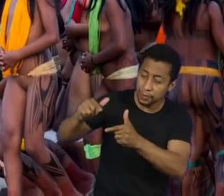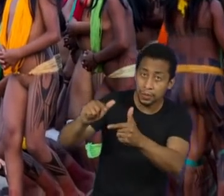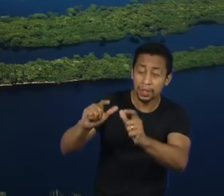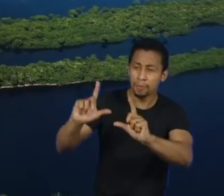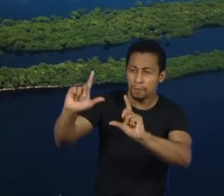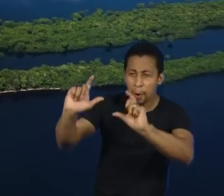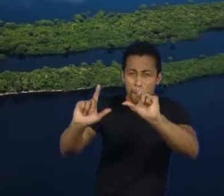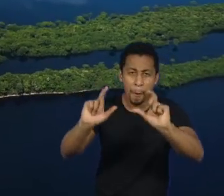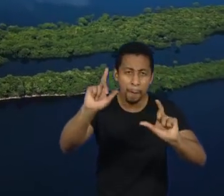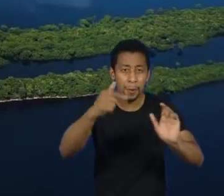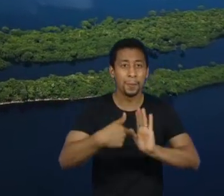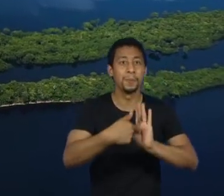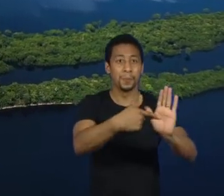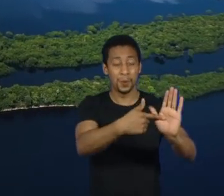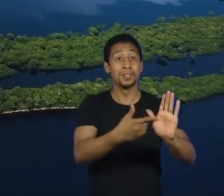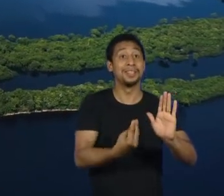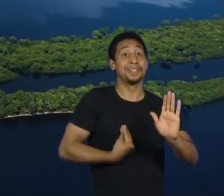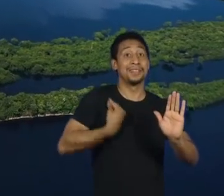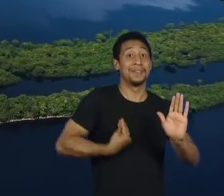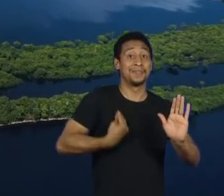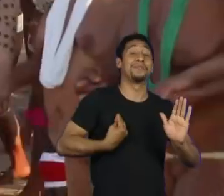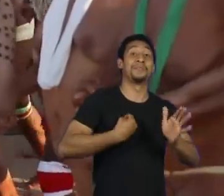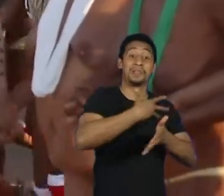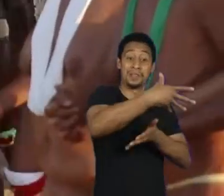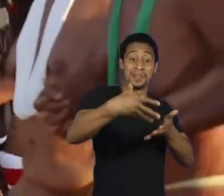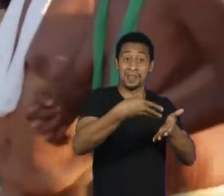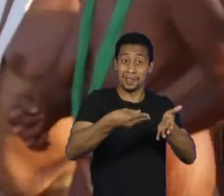na maior floresta tropical do mundo.